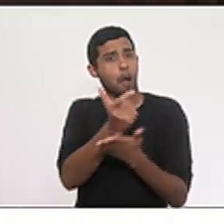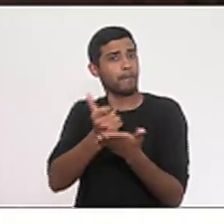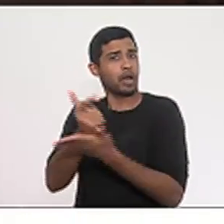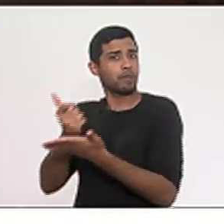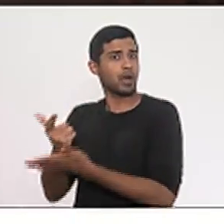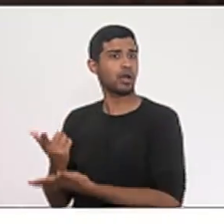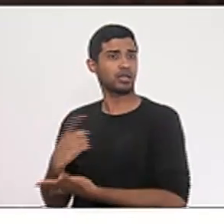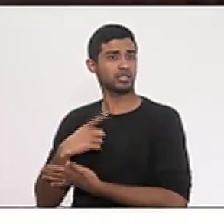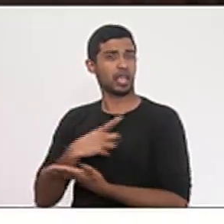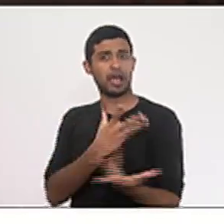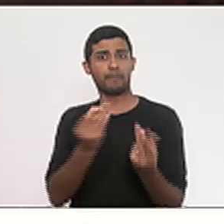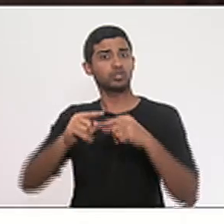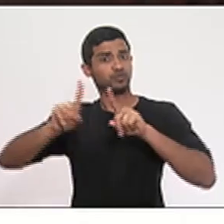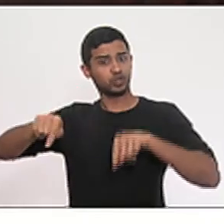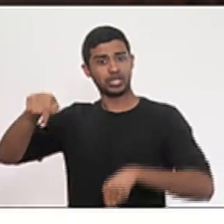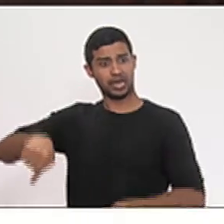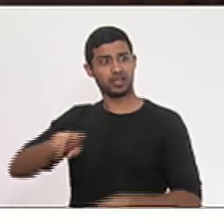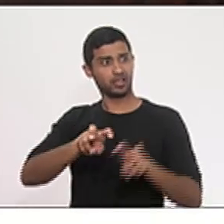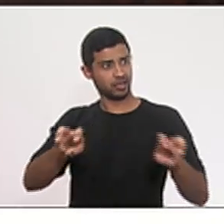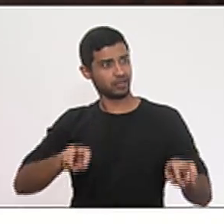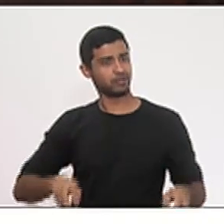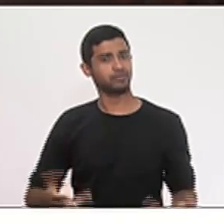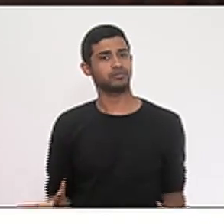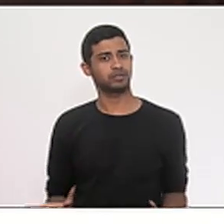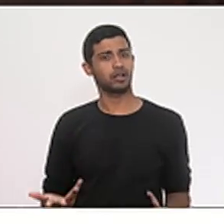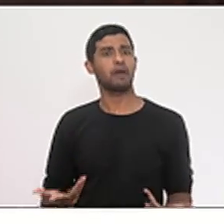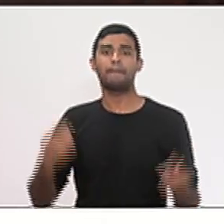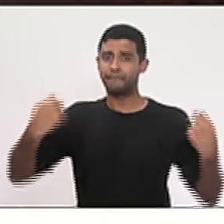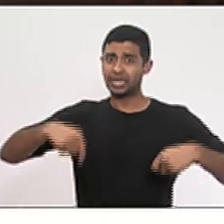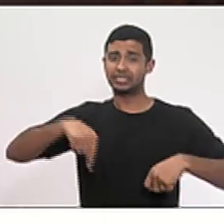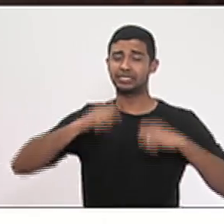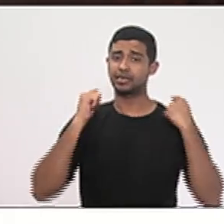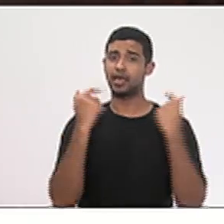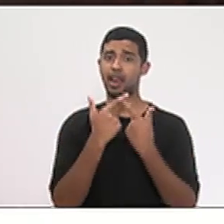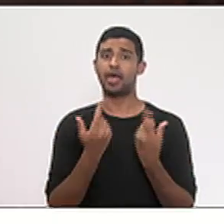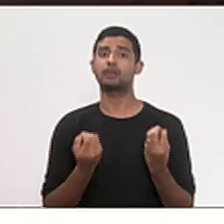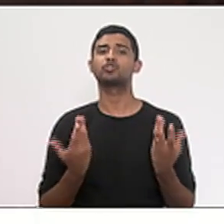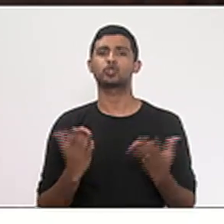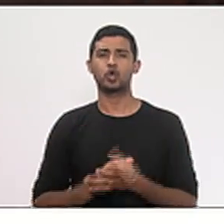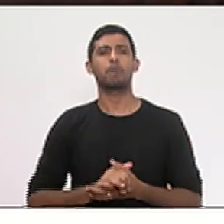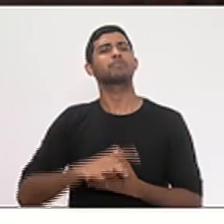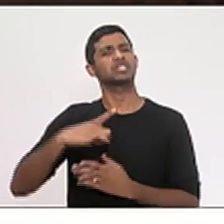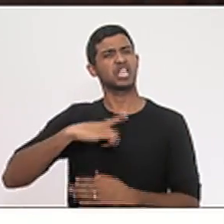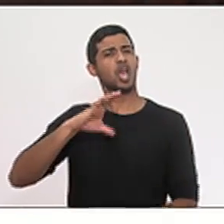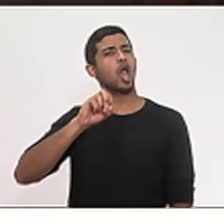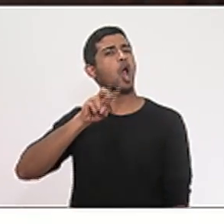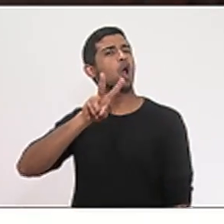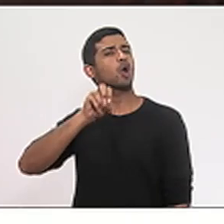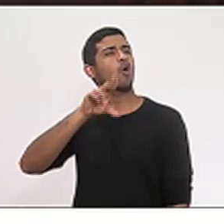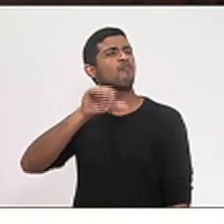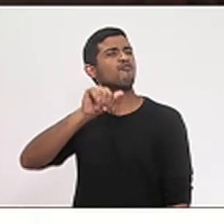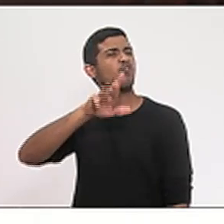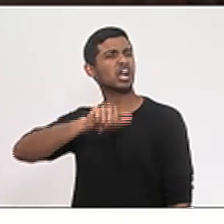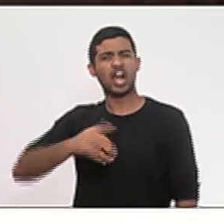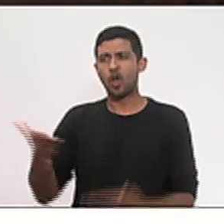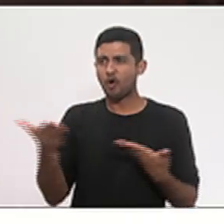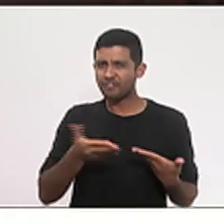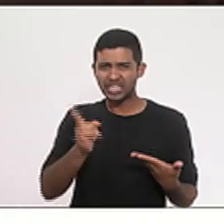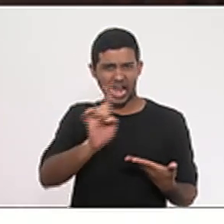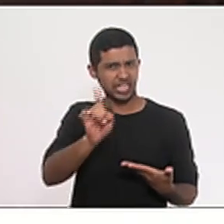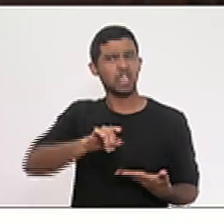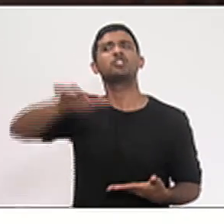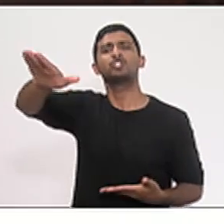muitos trabalhadores da SEDAI aqui. Então é preciso que essa casa convoque, não é convide não,